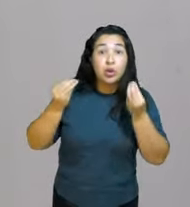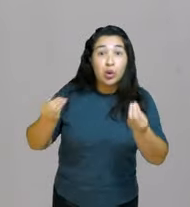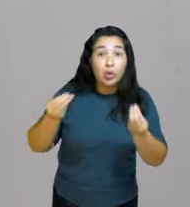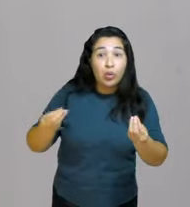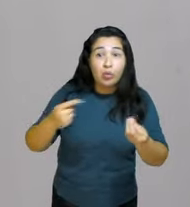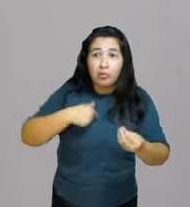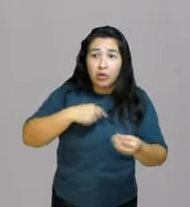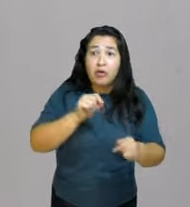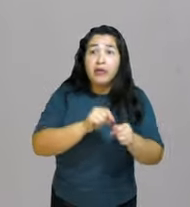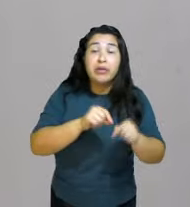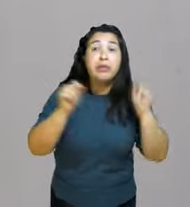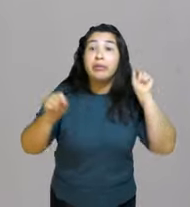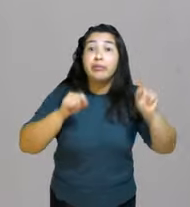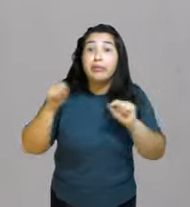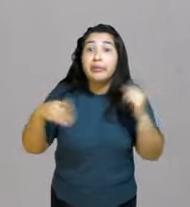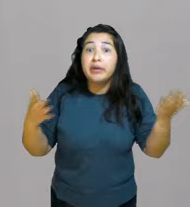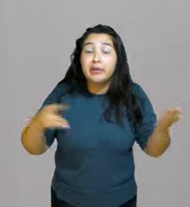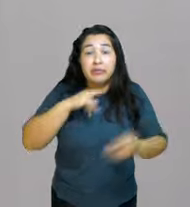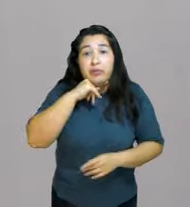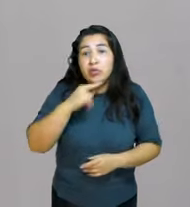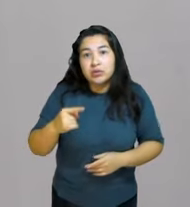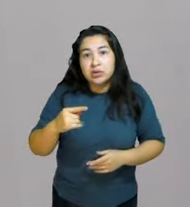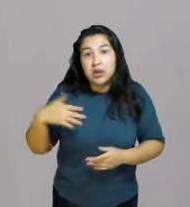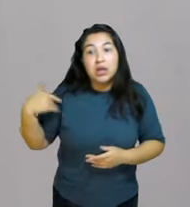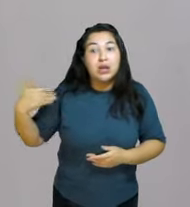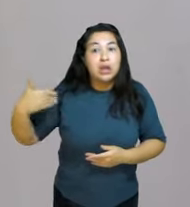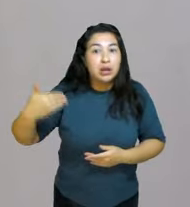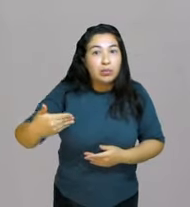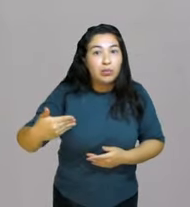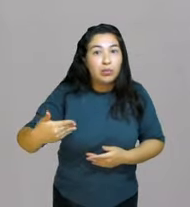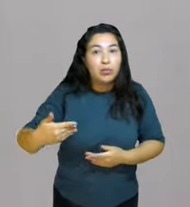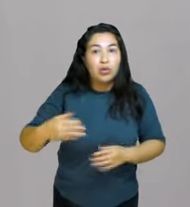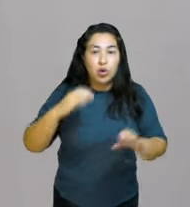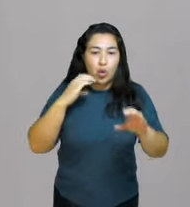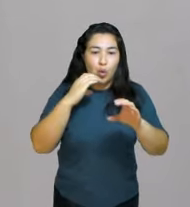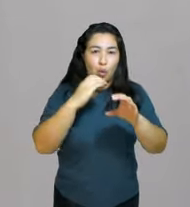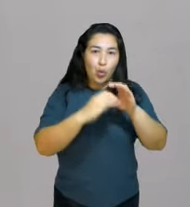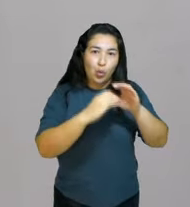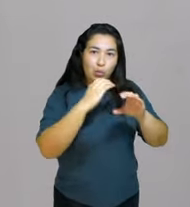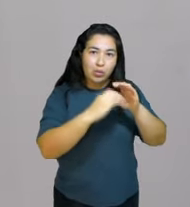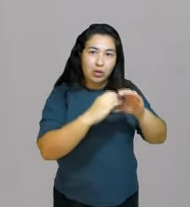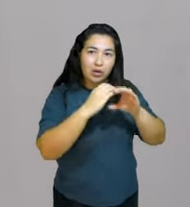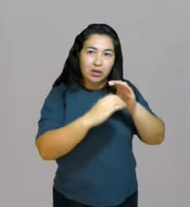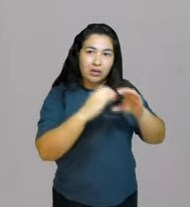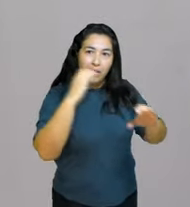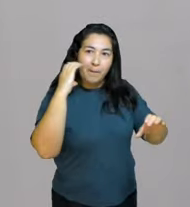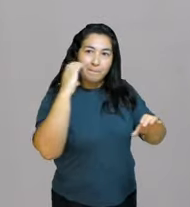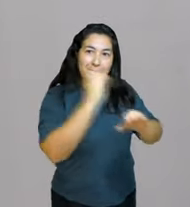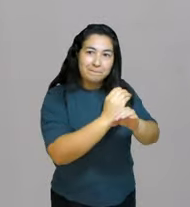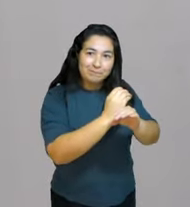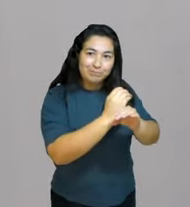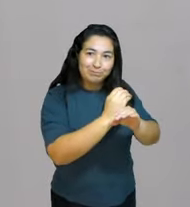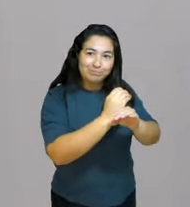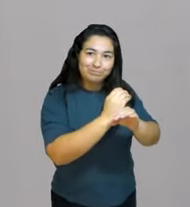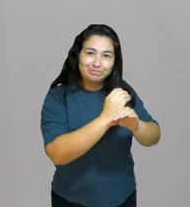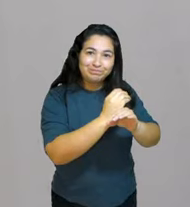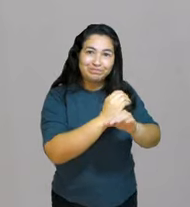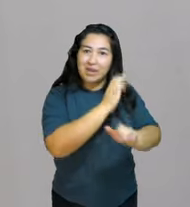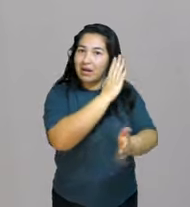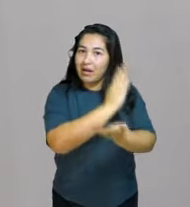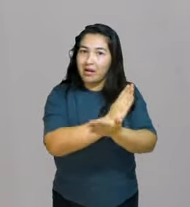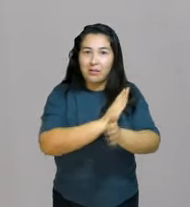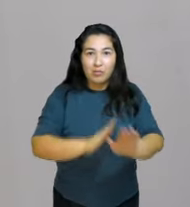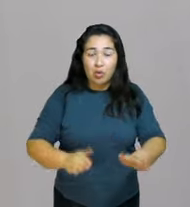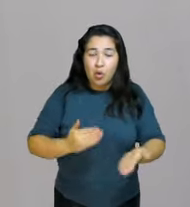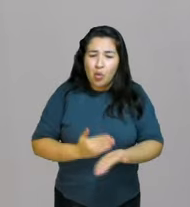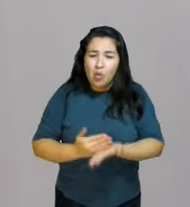E, a partir daí, a comunicação conosco foi interrompida e começou uma série de ofensas,